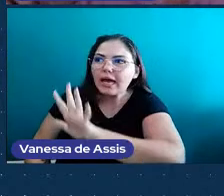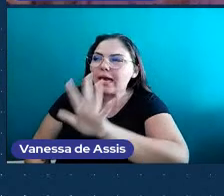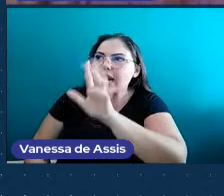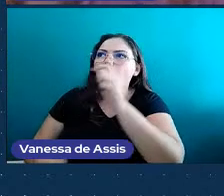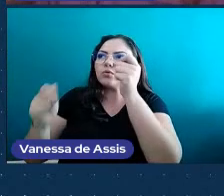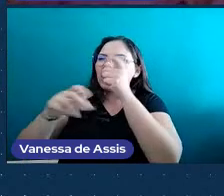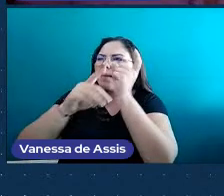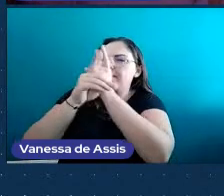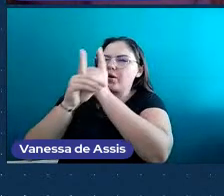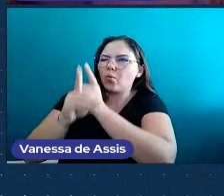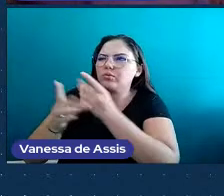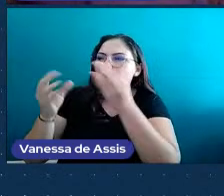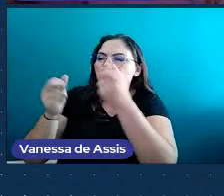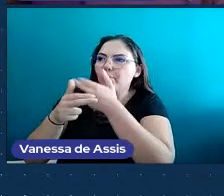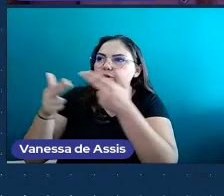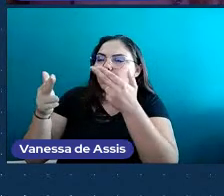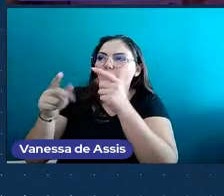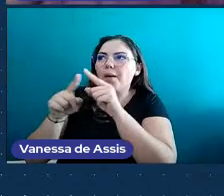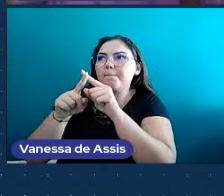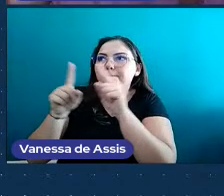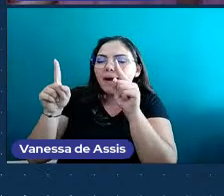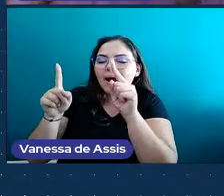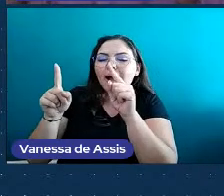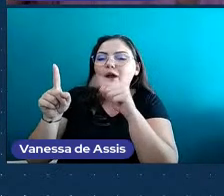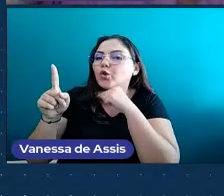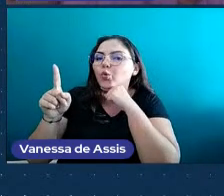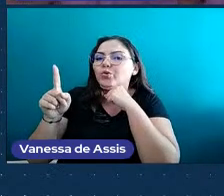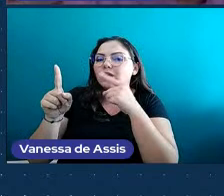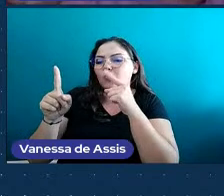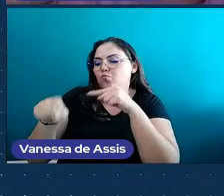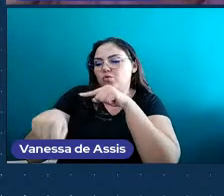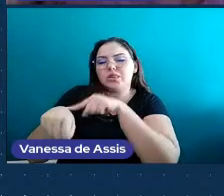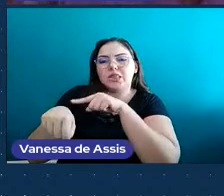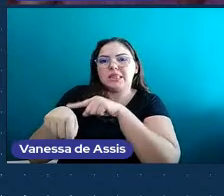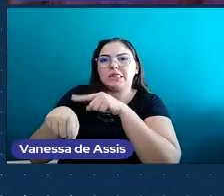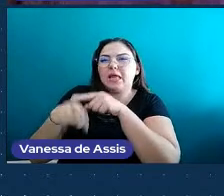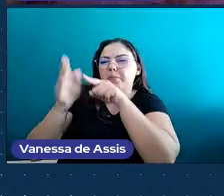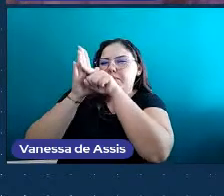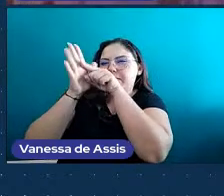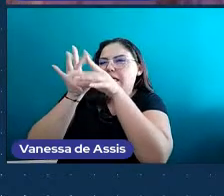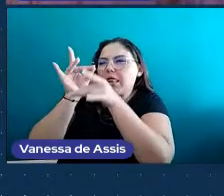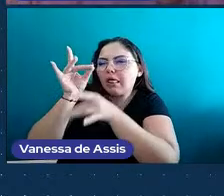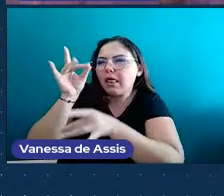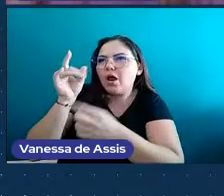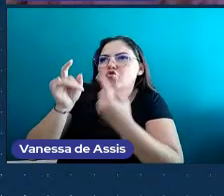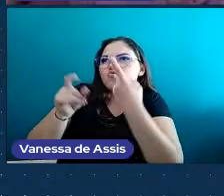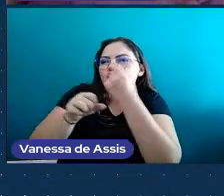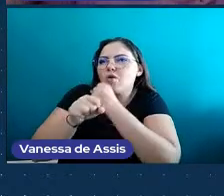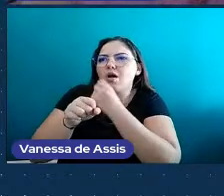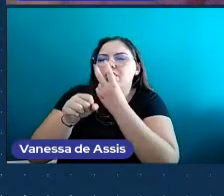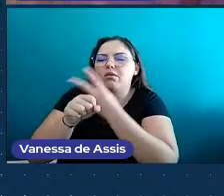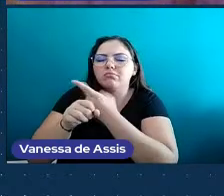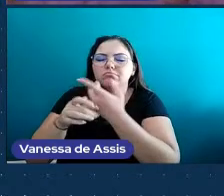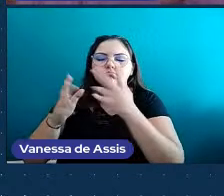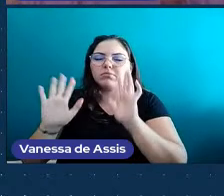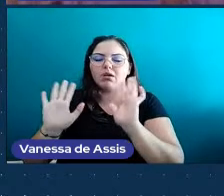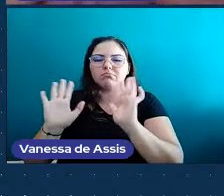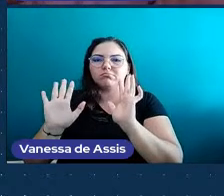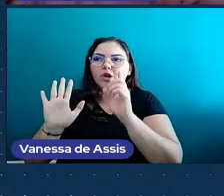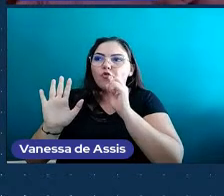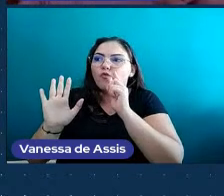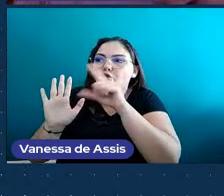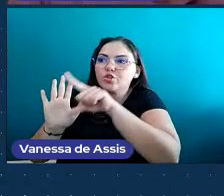investigar nessa pesquisa. Eu vou selecionar isso aqui. É o que eu, nesse momento, não sei e quero saber. Então, nesse